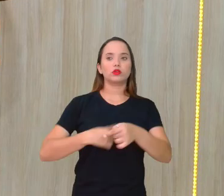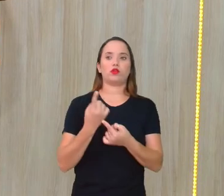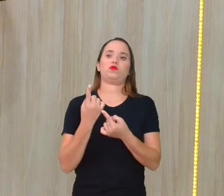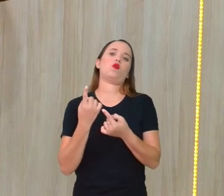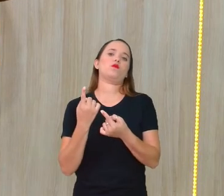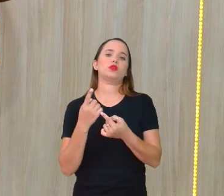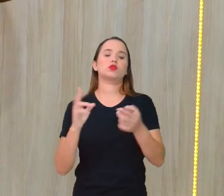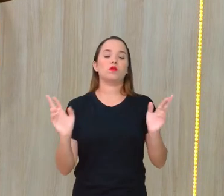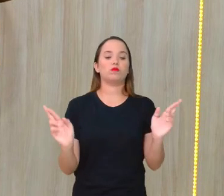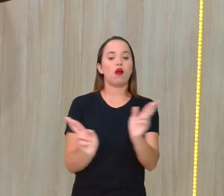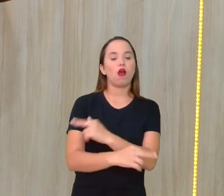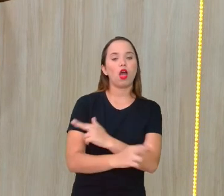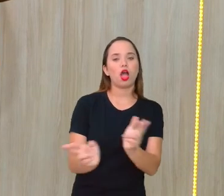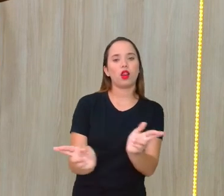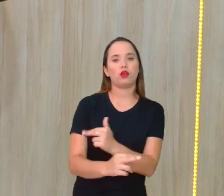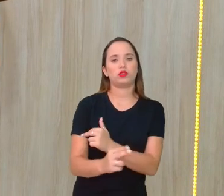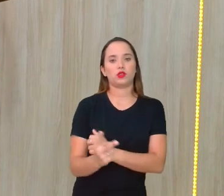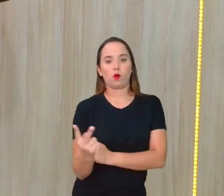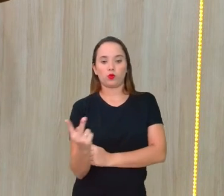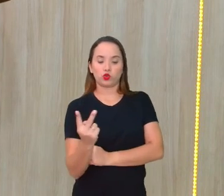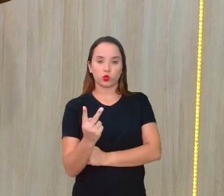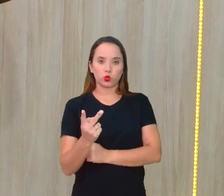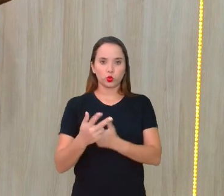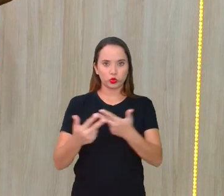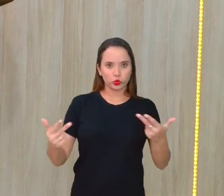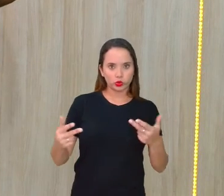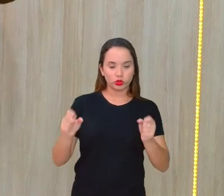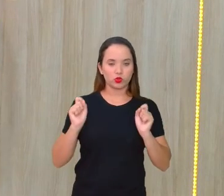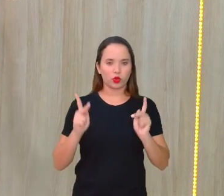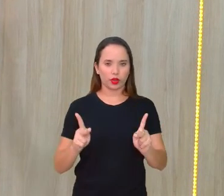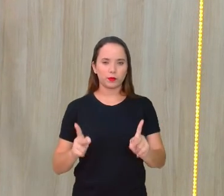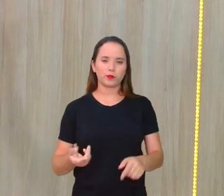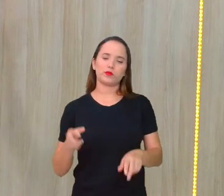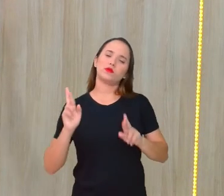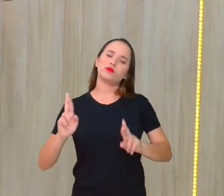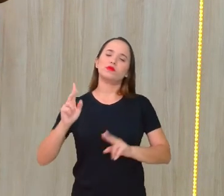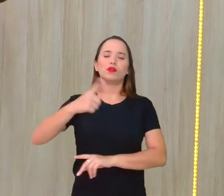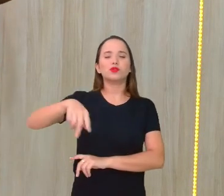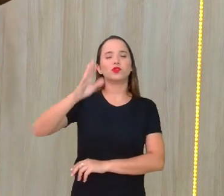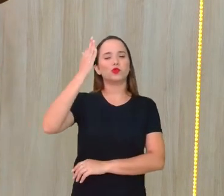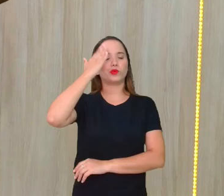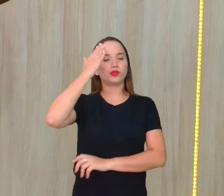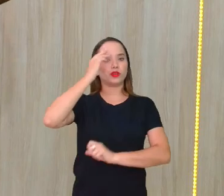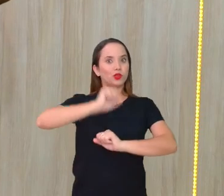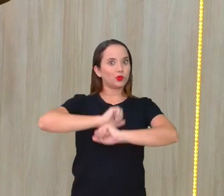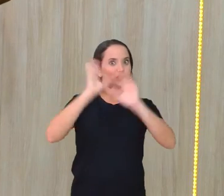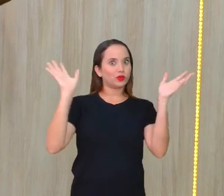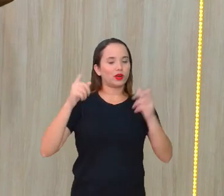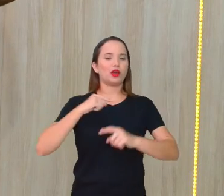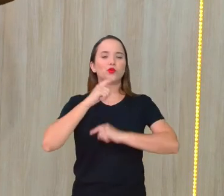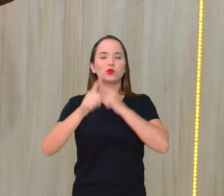uma relação entre duas coisas, tá certo? Espero que tenha ficado claro. Qualquer